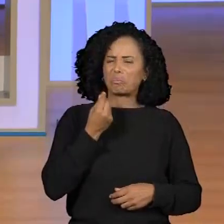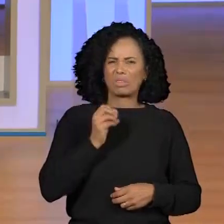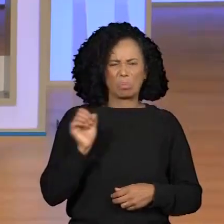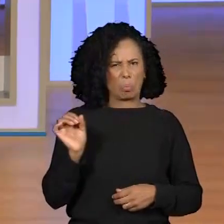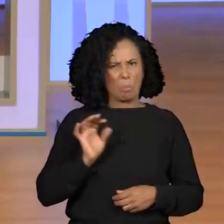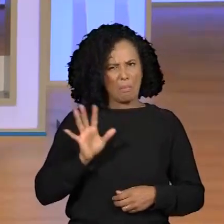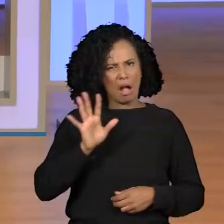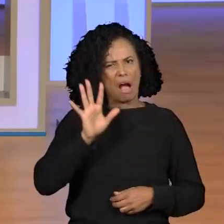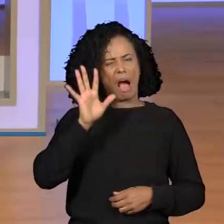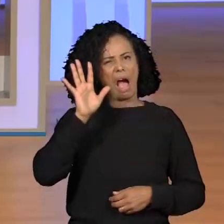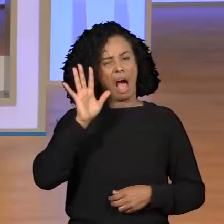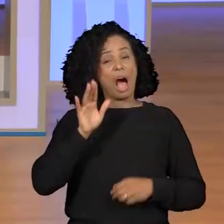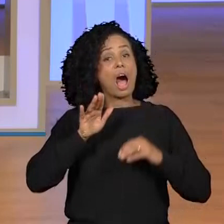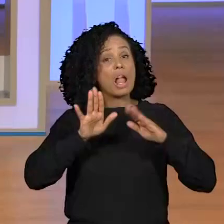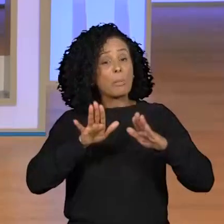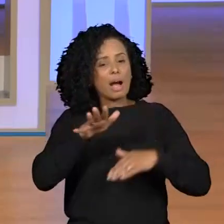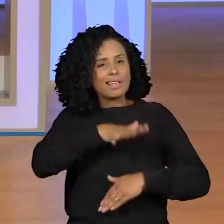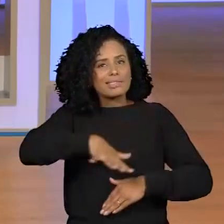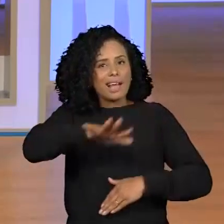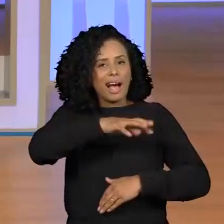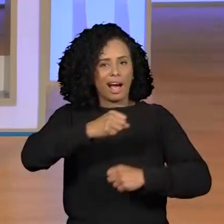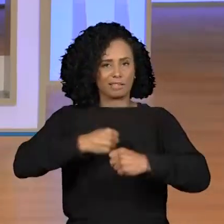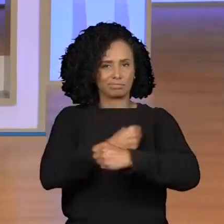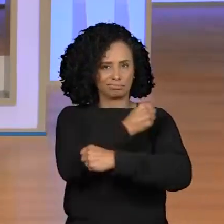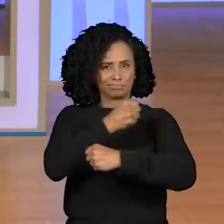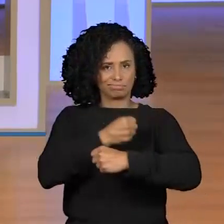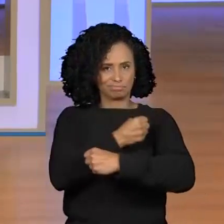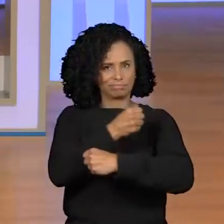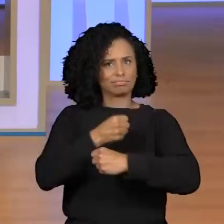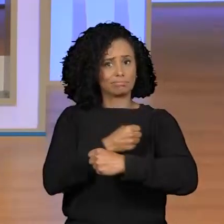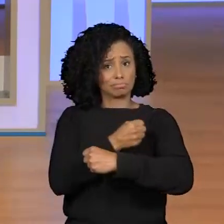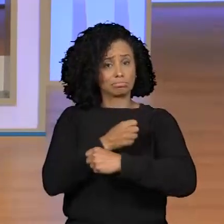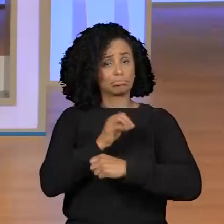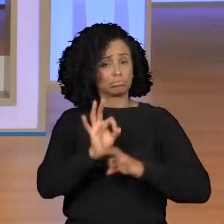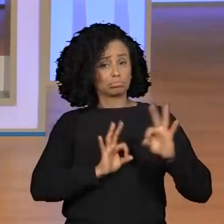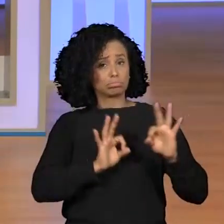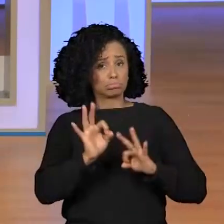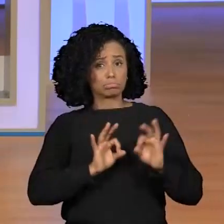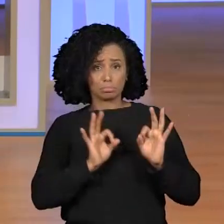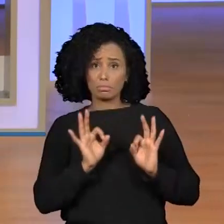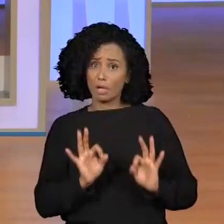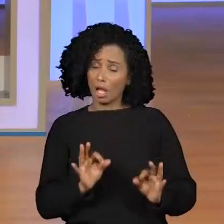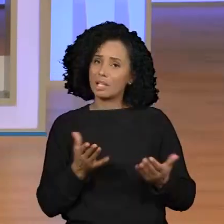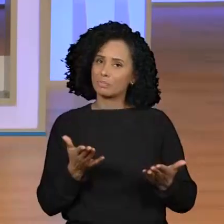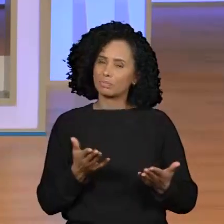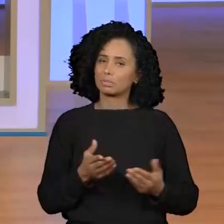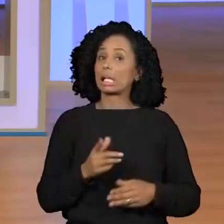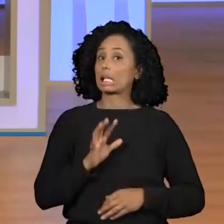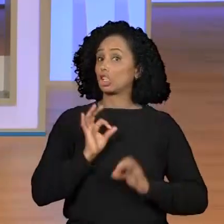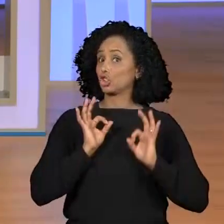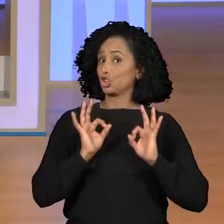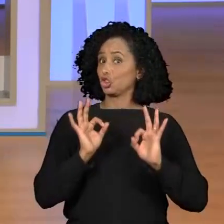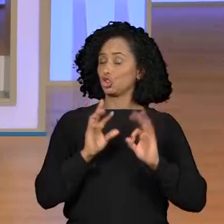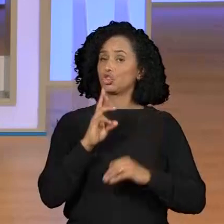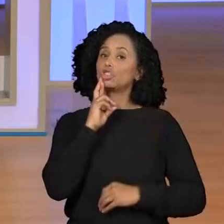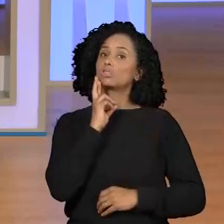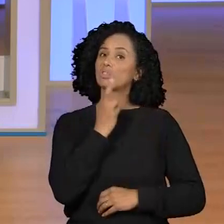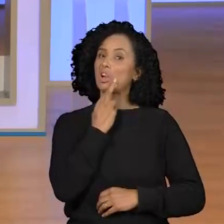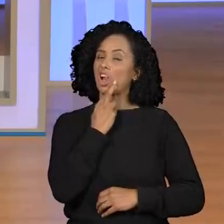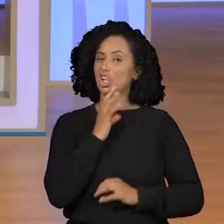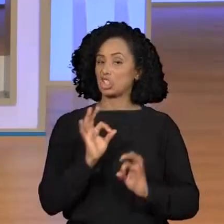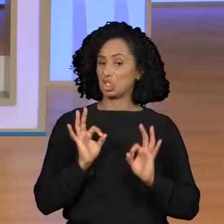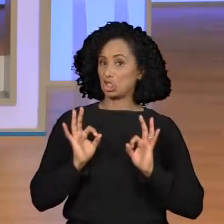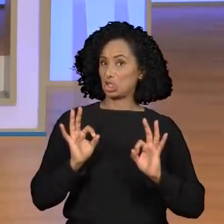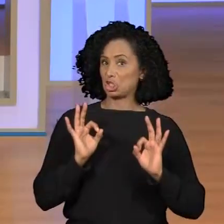na gastronomia e principalmente na gastronomia de luxo, né? Então, muitos restaurantes aí